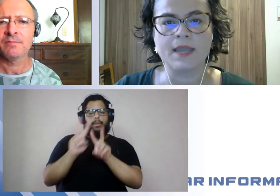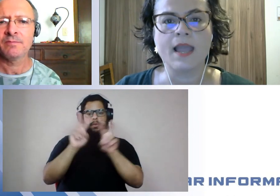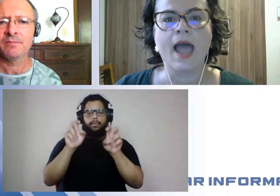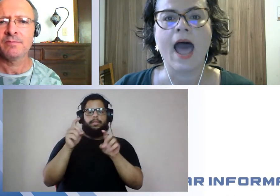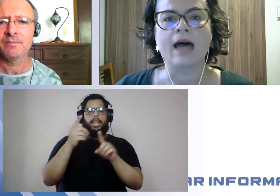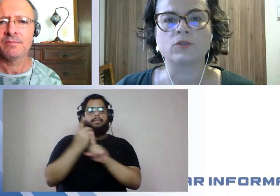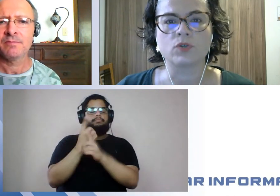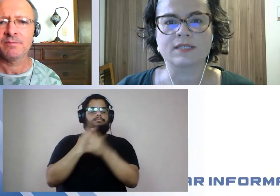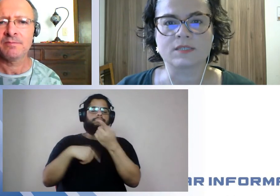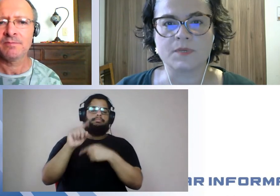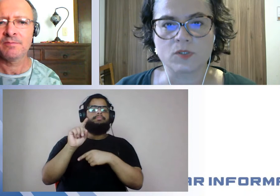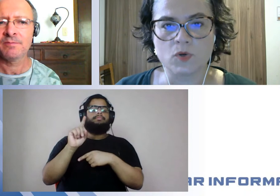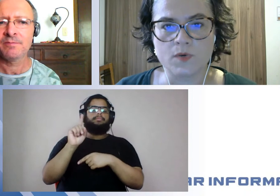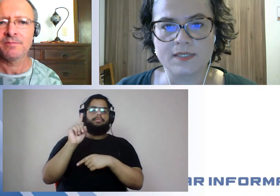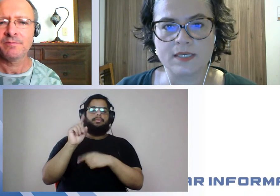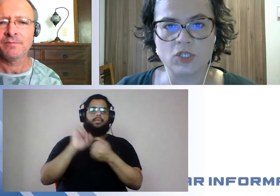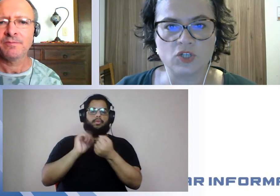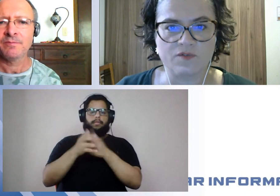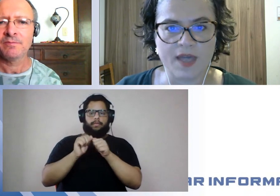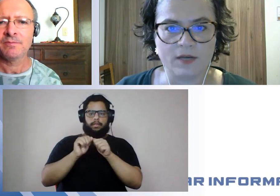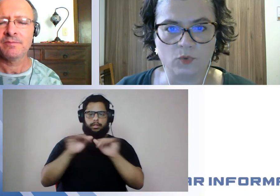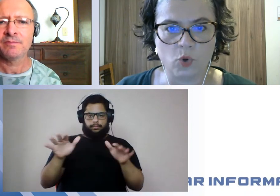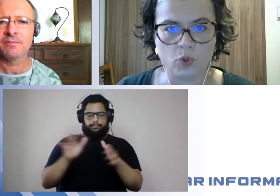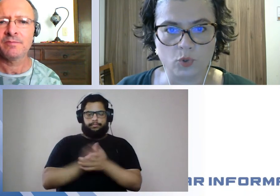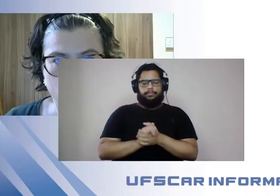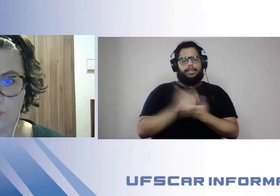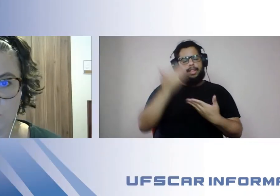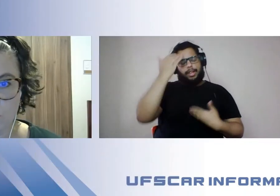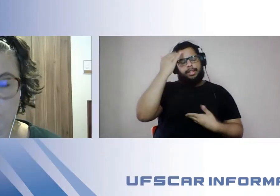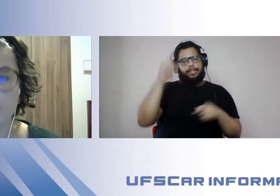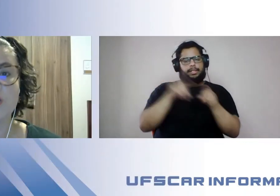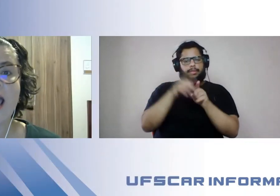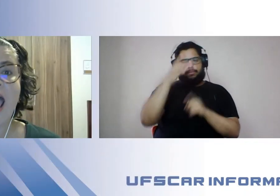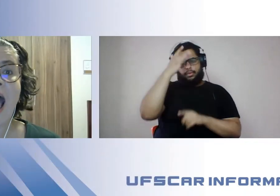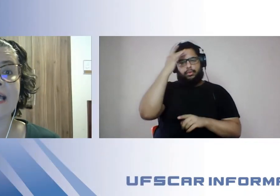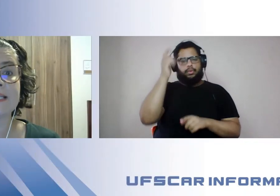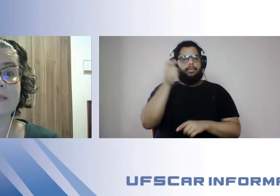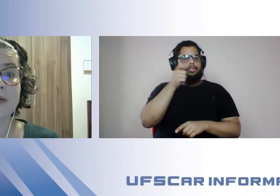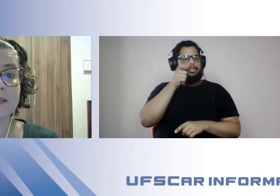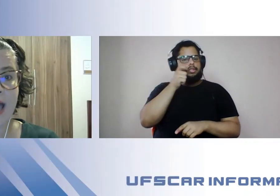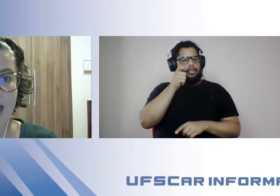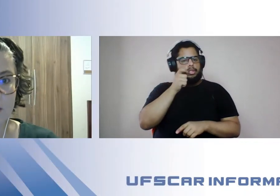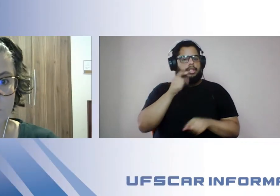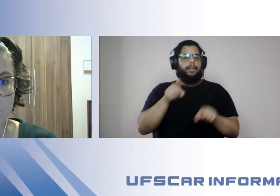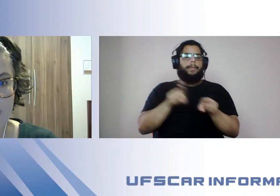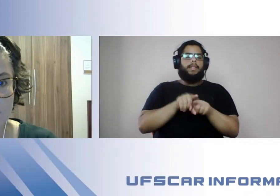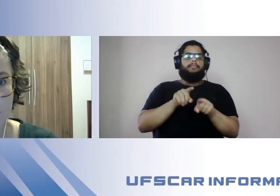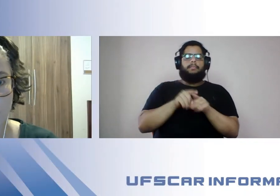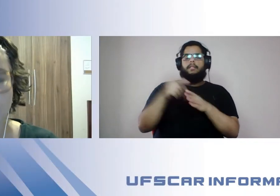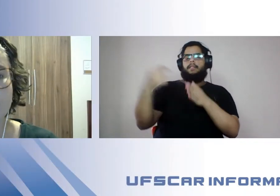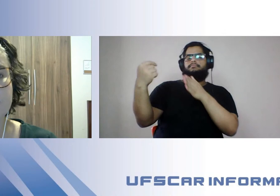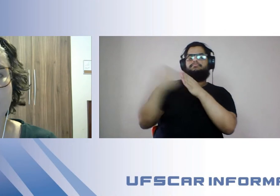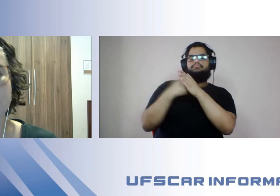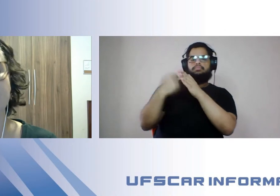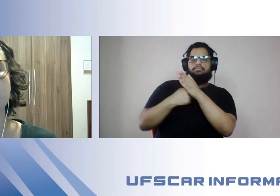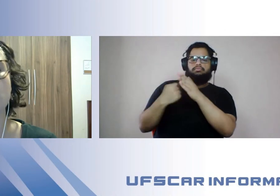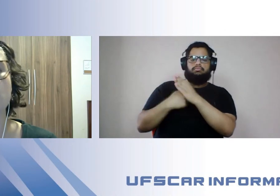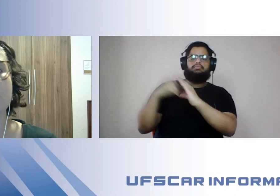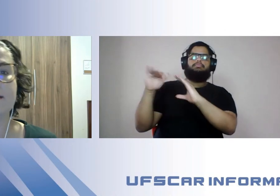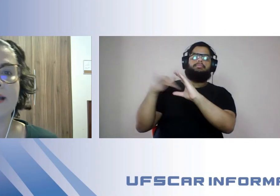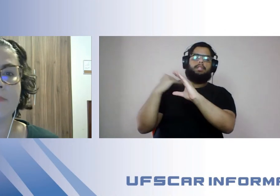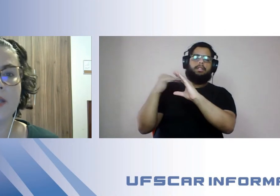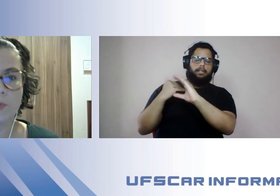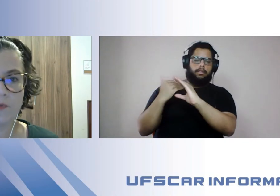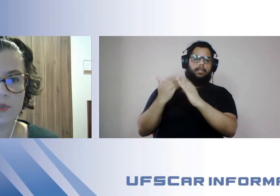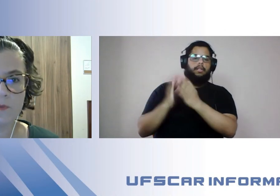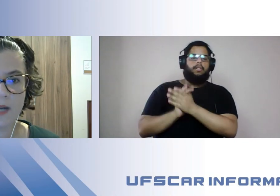Agradeço também a todas as pessoas que estiveram conosco hoje, aquelas que mandaram as perguntas, inclusive com